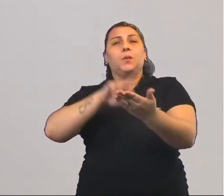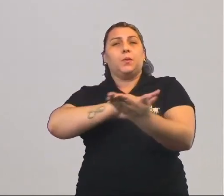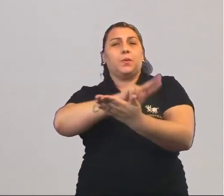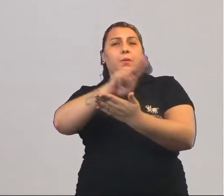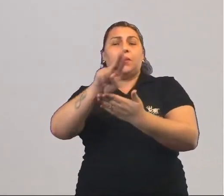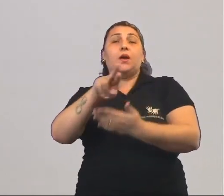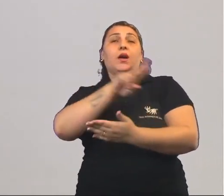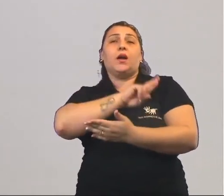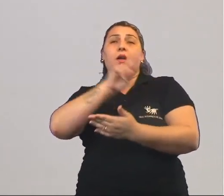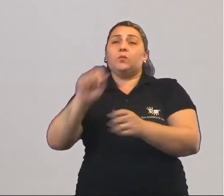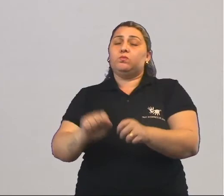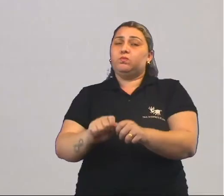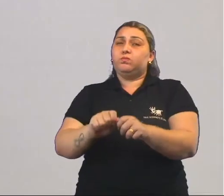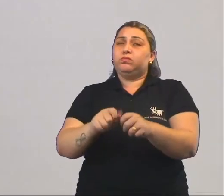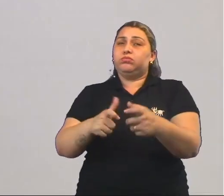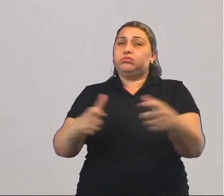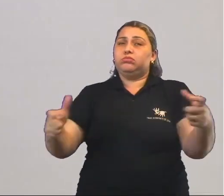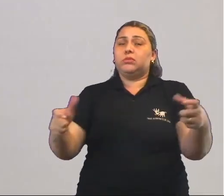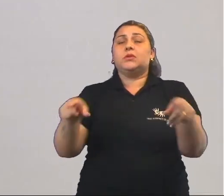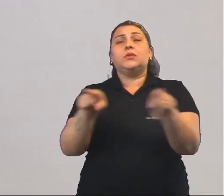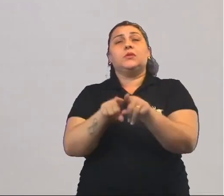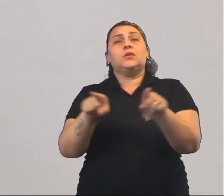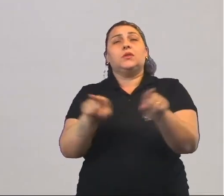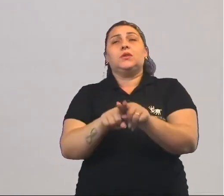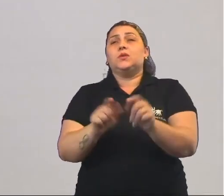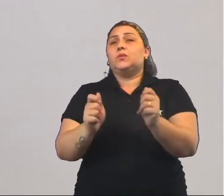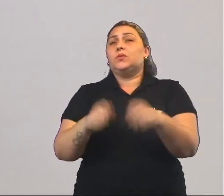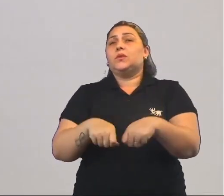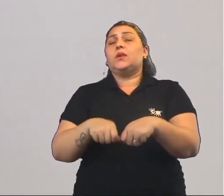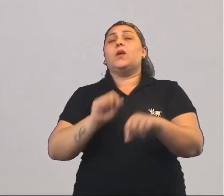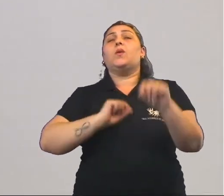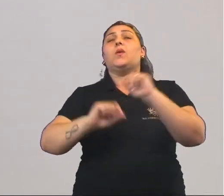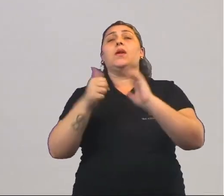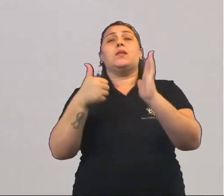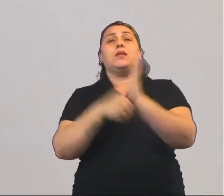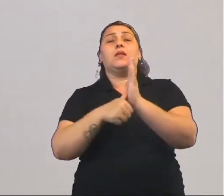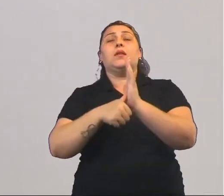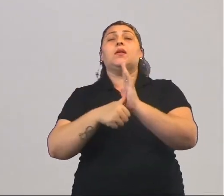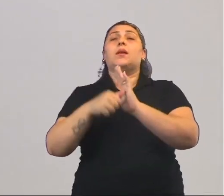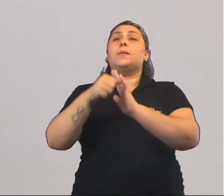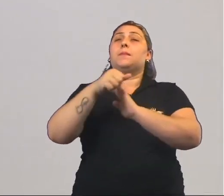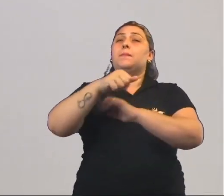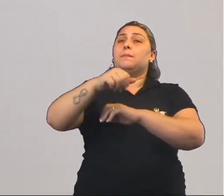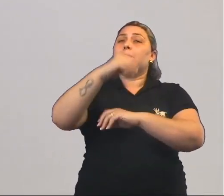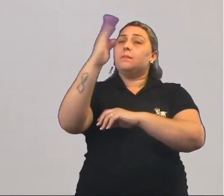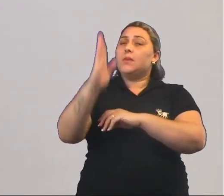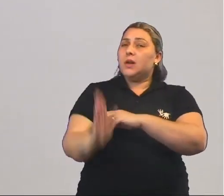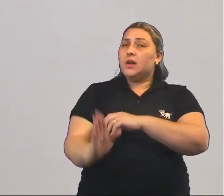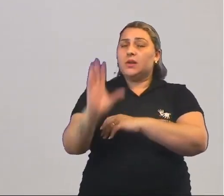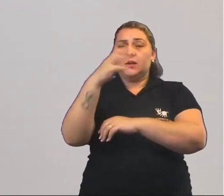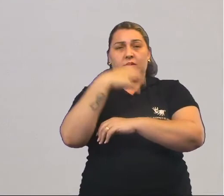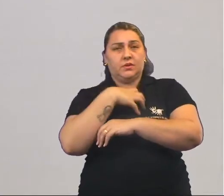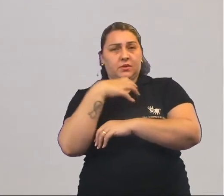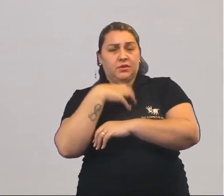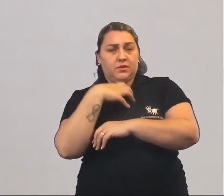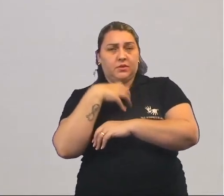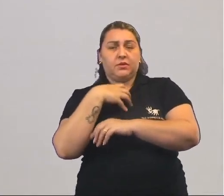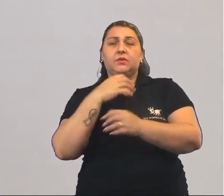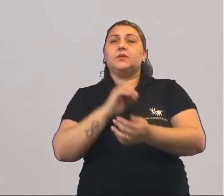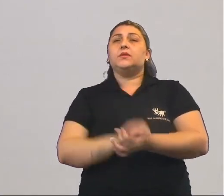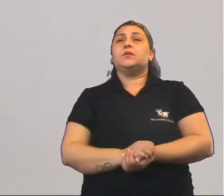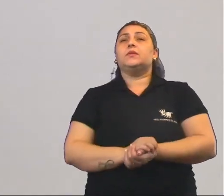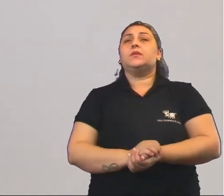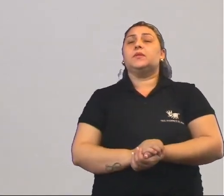pluralidade religiosa enorme, então é impossível você definir essa identidade brasileira de uma forma que